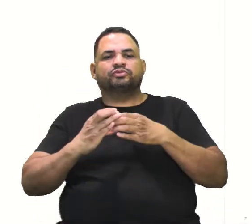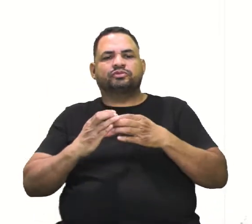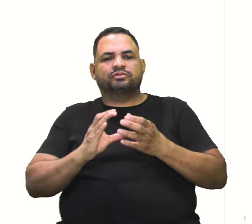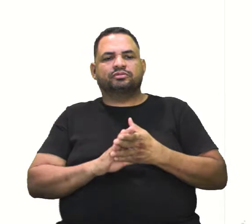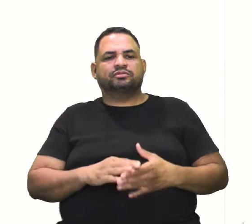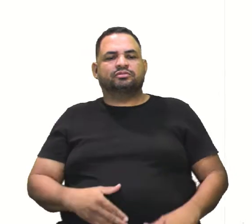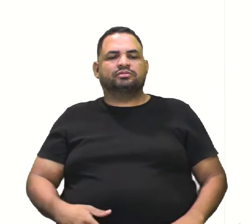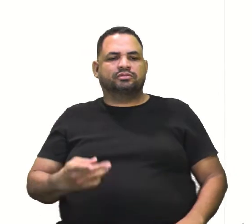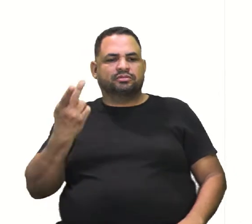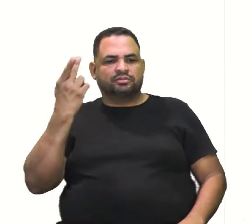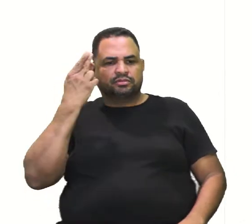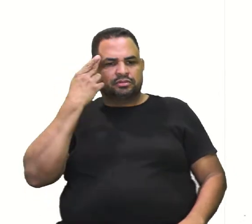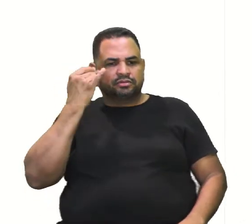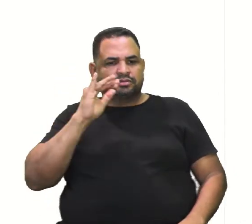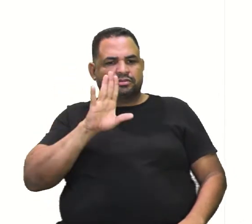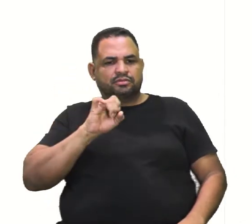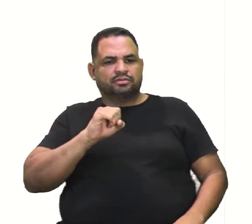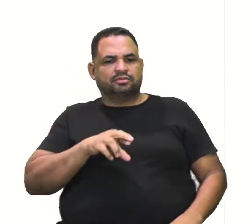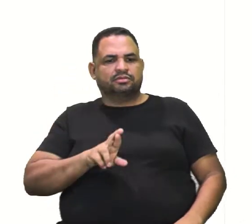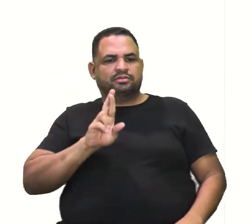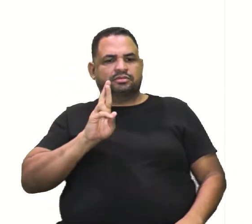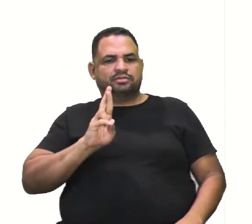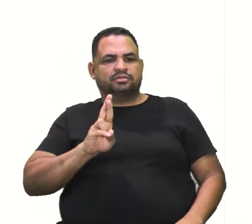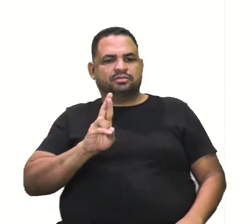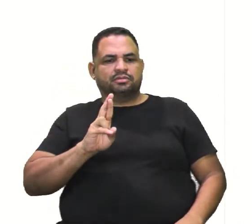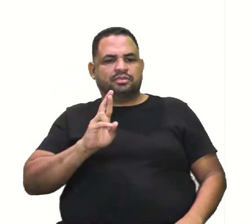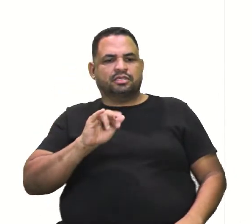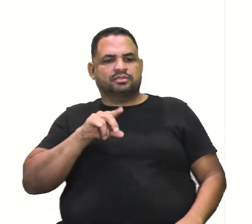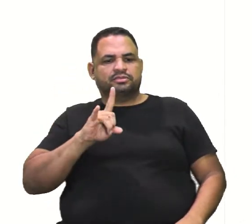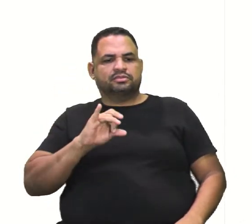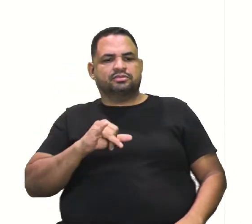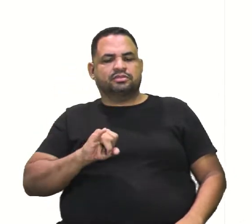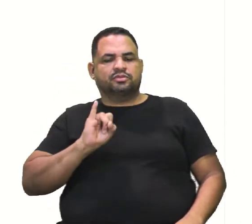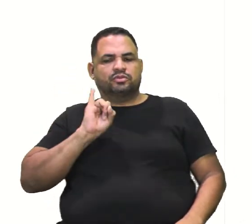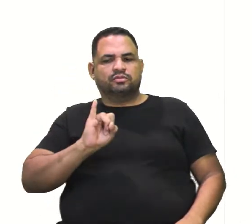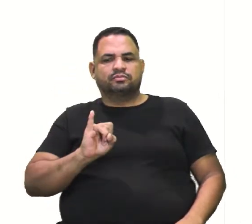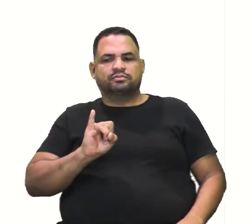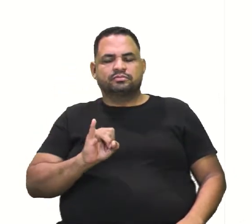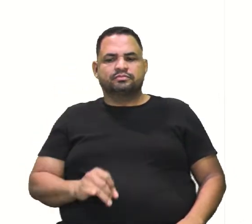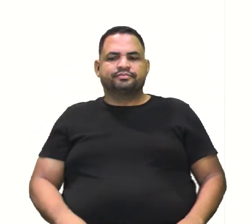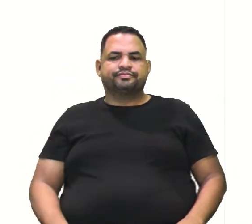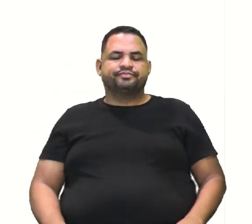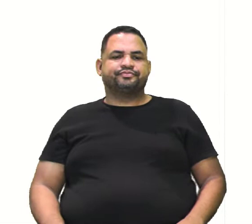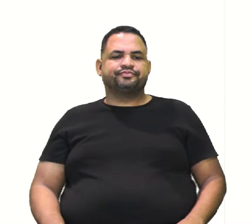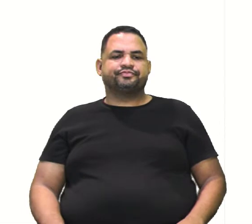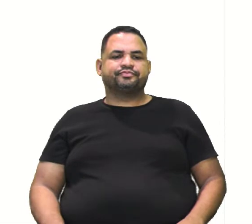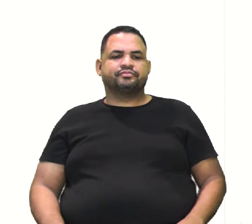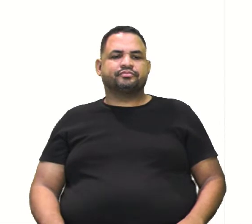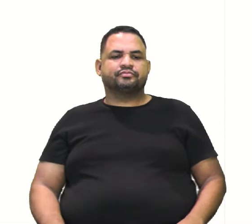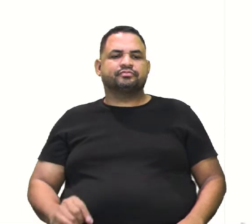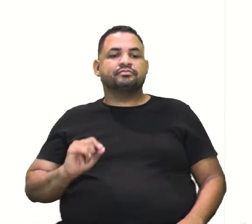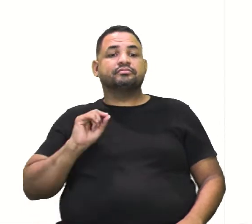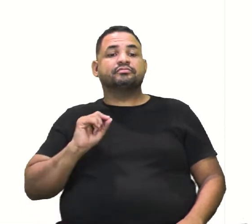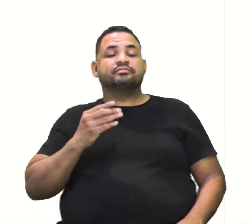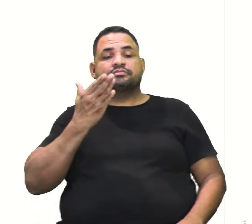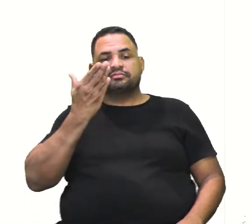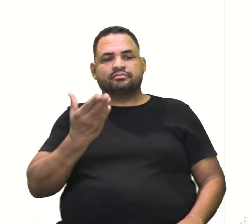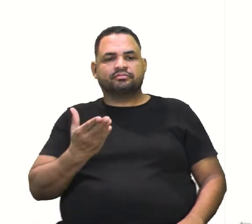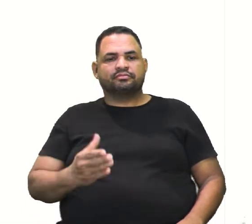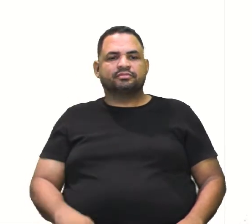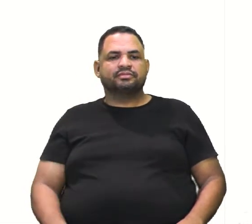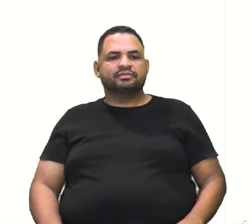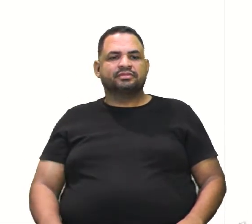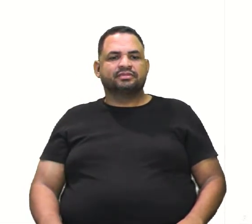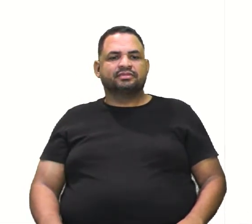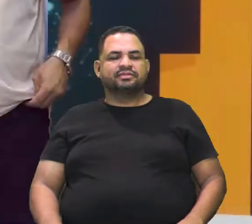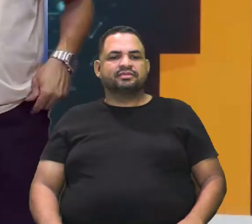dos naturais, inteiros, racionais ou irracionais? E aí, o que vocês acham, galerinha